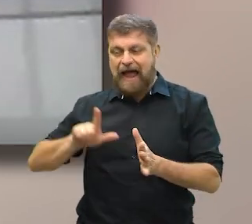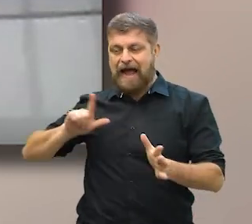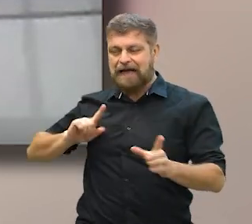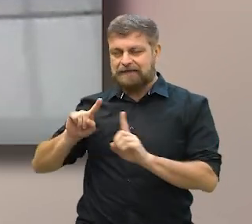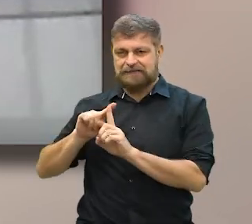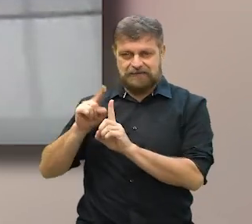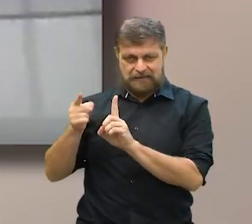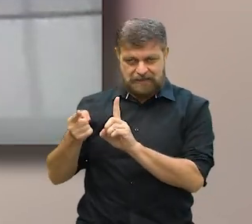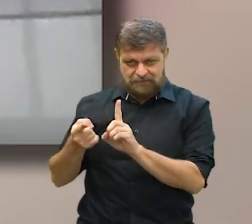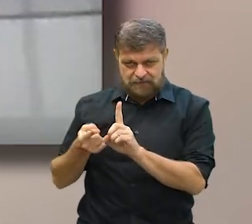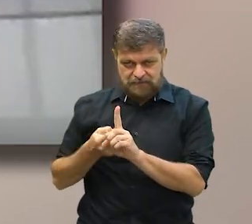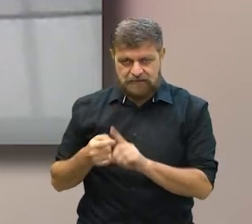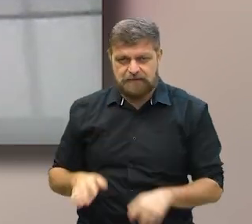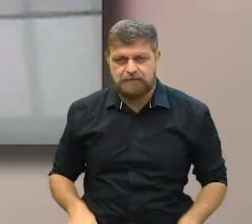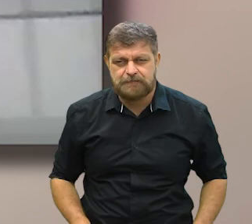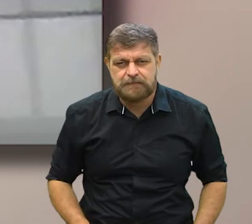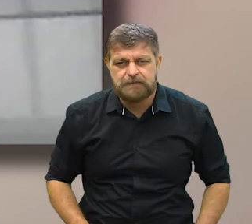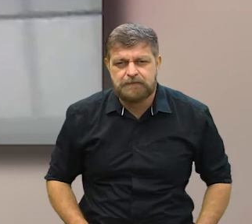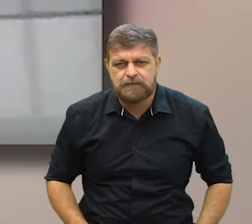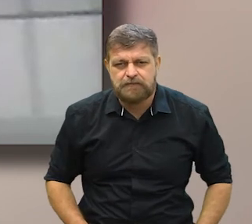pré-gestação, e